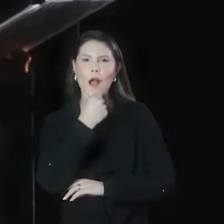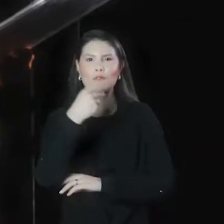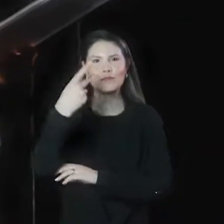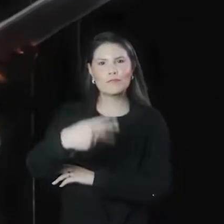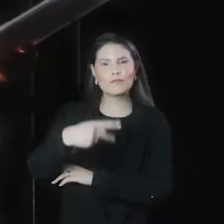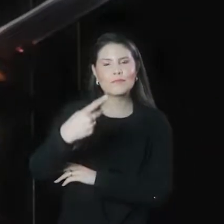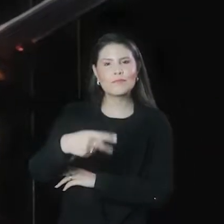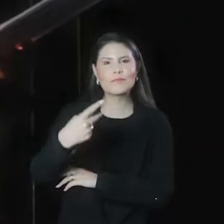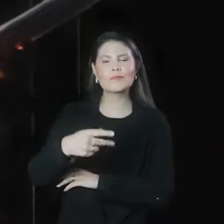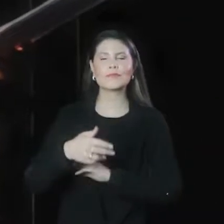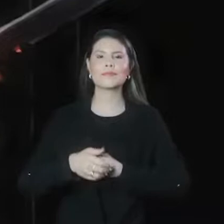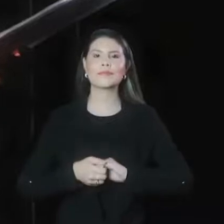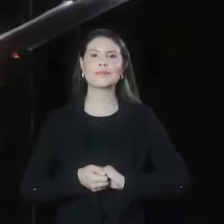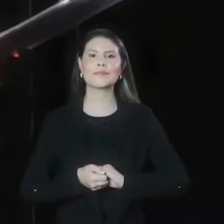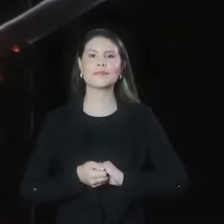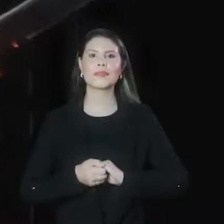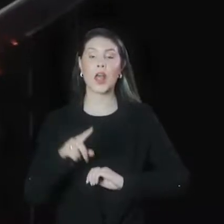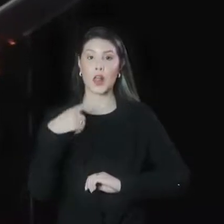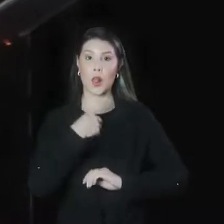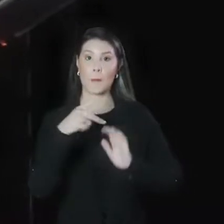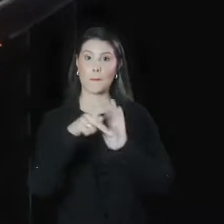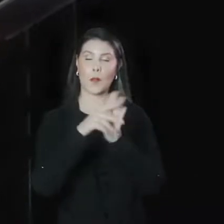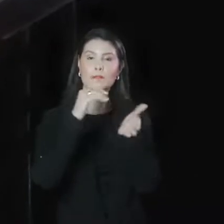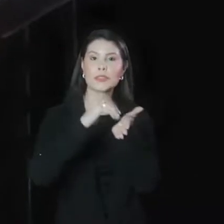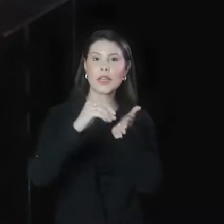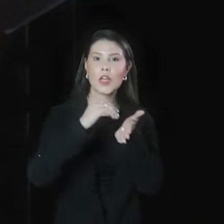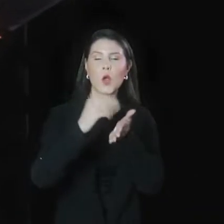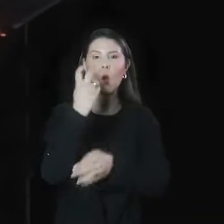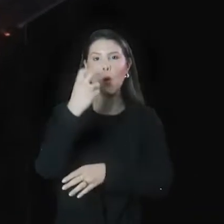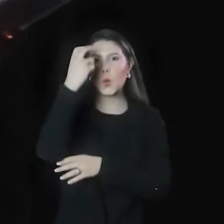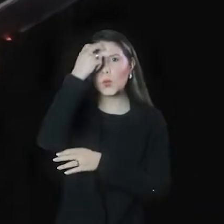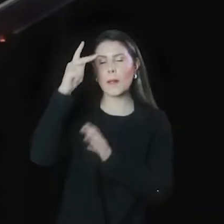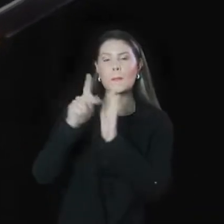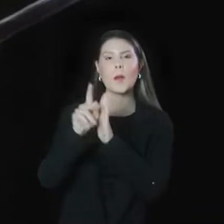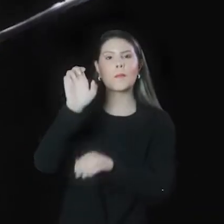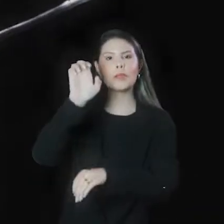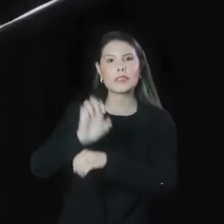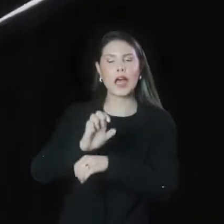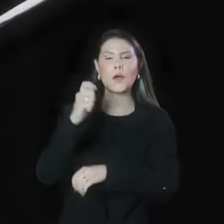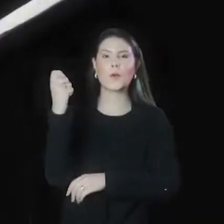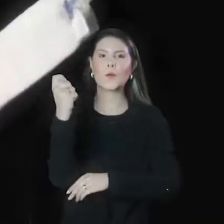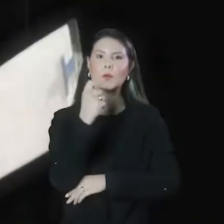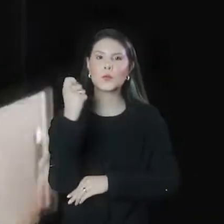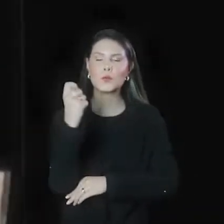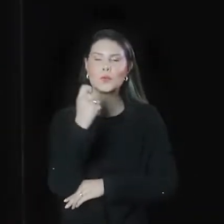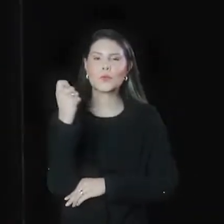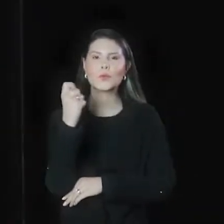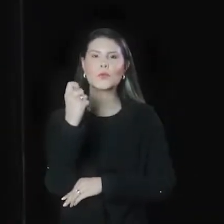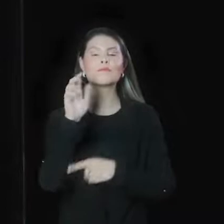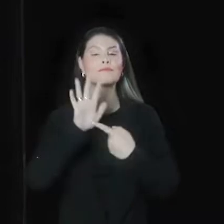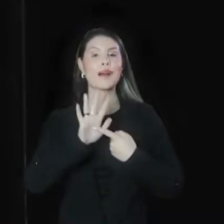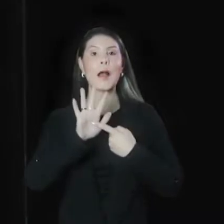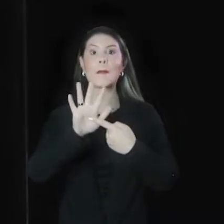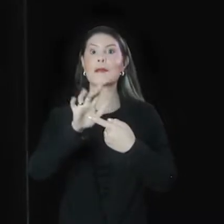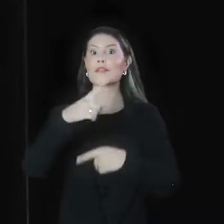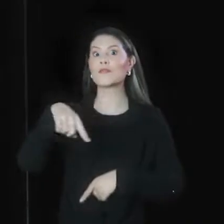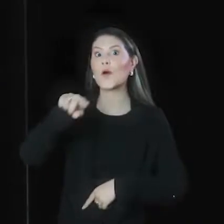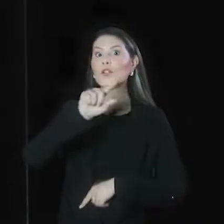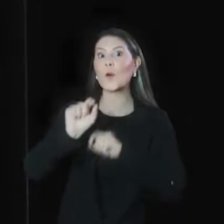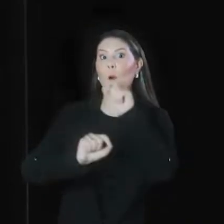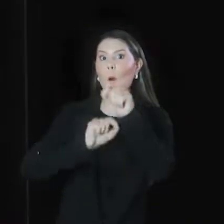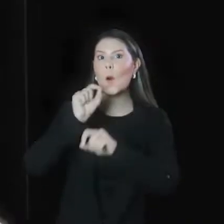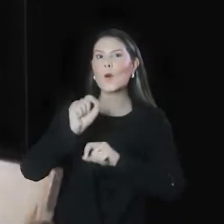gaúchos. A Secretaria de Cultura do Estado do Rio Grande do Sul apresenta